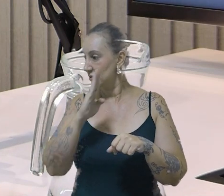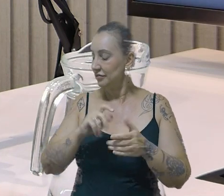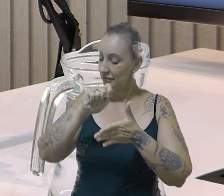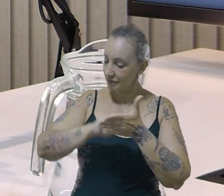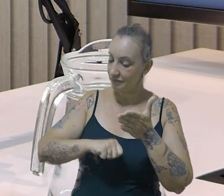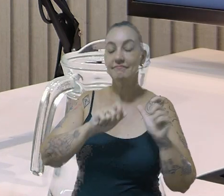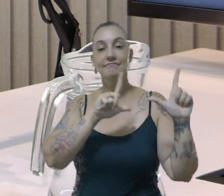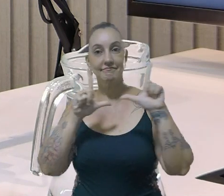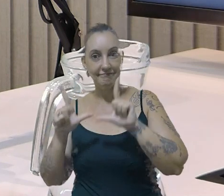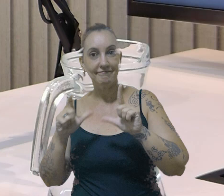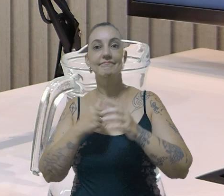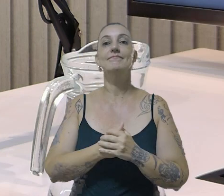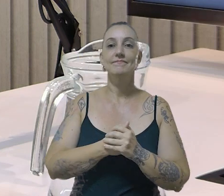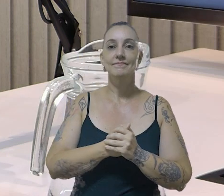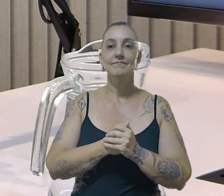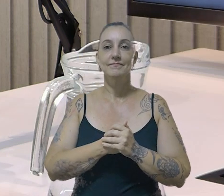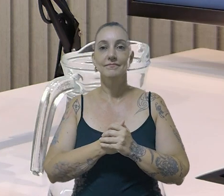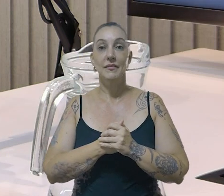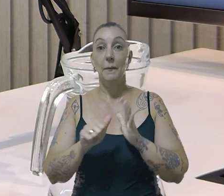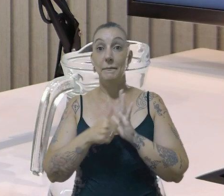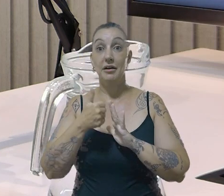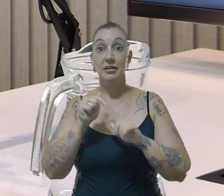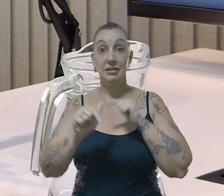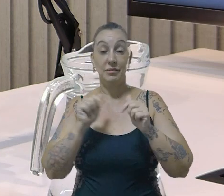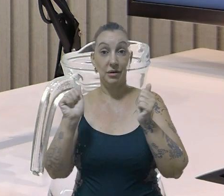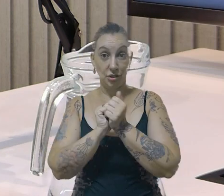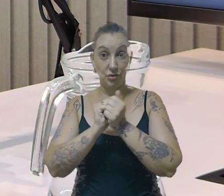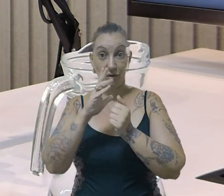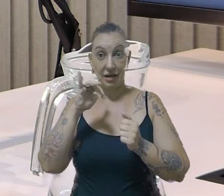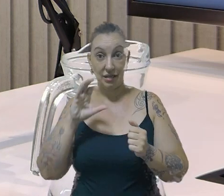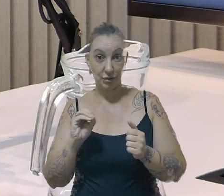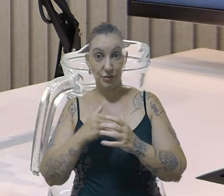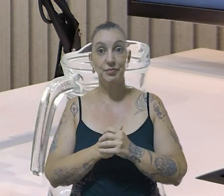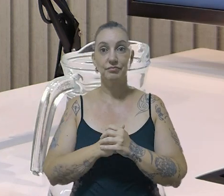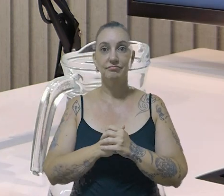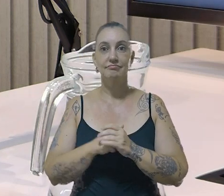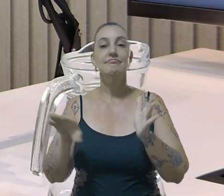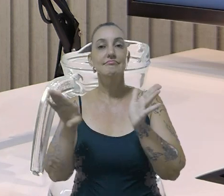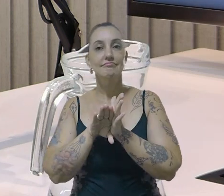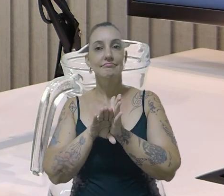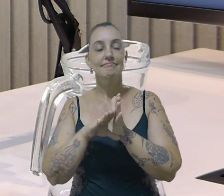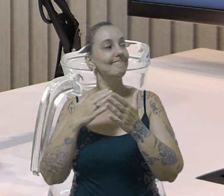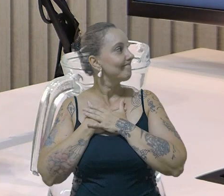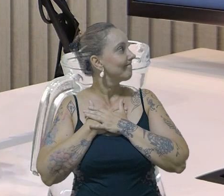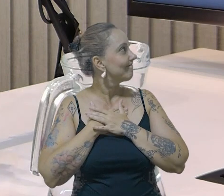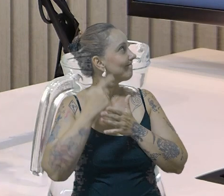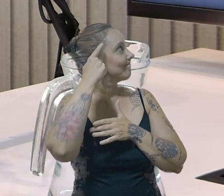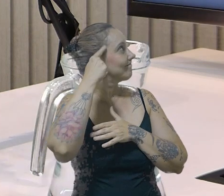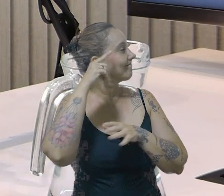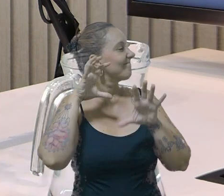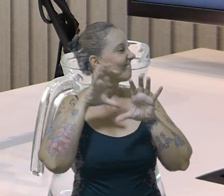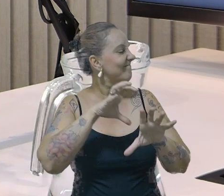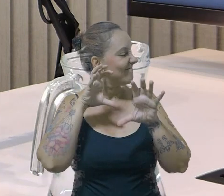cenário foi muito assim foi a primeira vez que eu trabalhei com fácil e aí eu chegava assim eu eu fico pentelhando mesmo assim eu